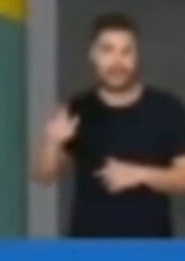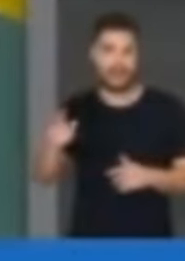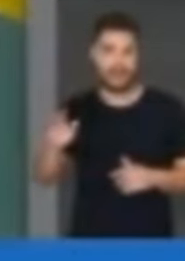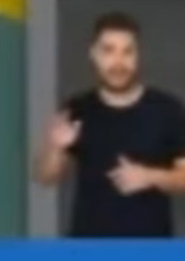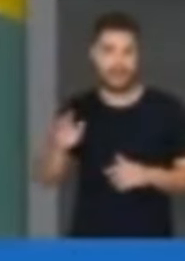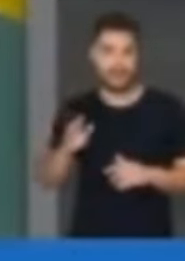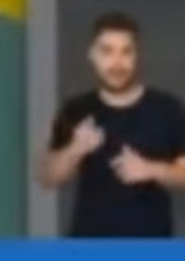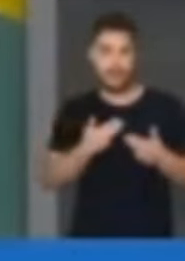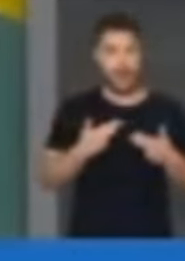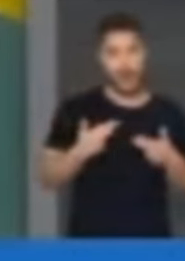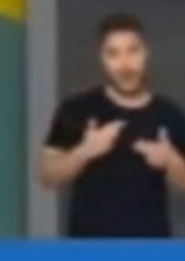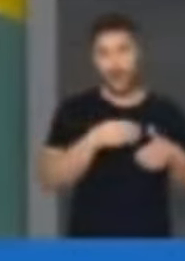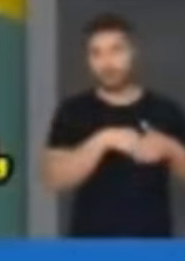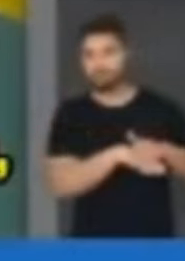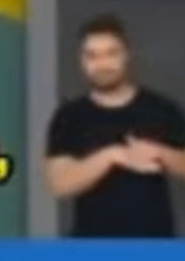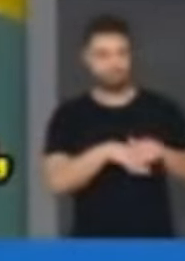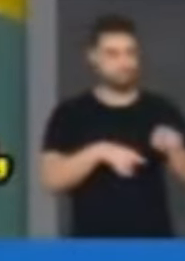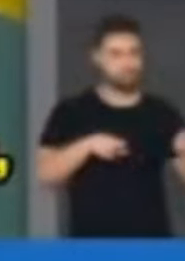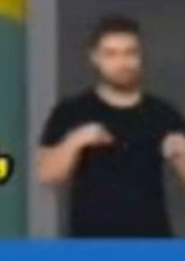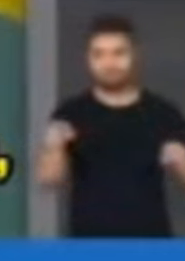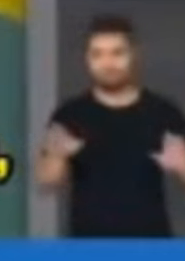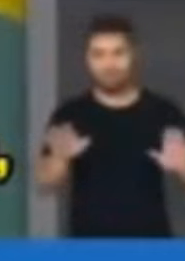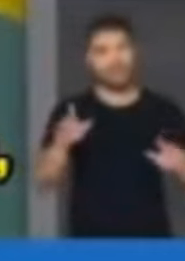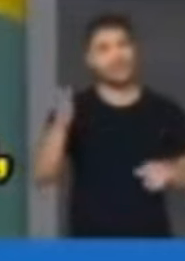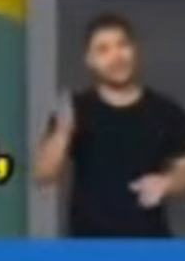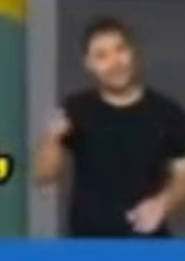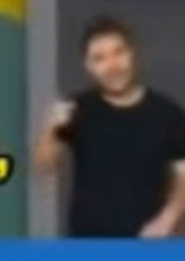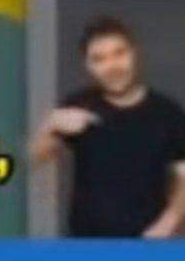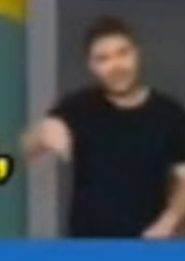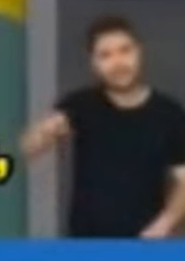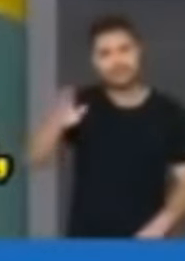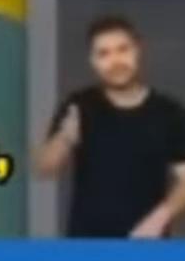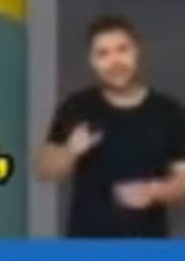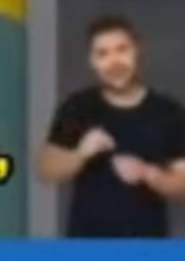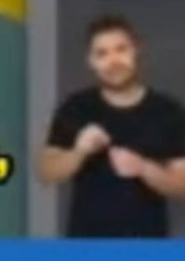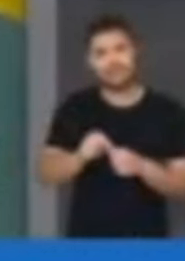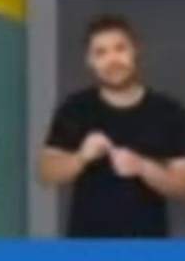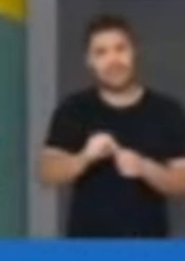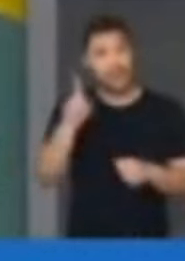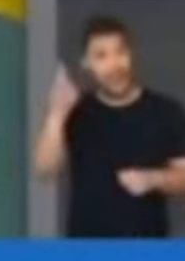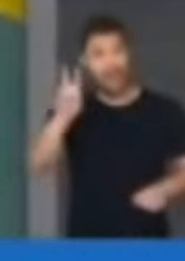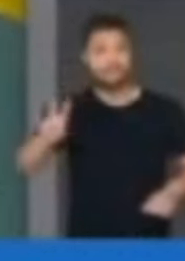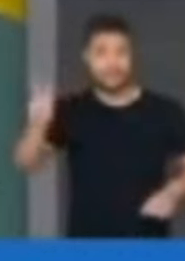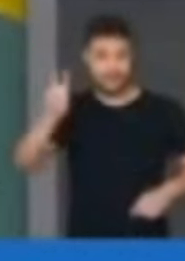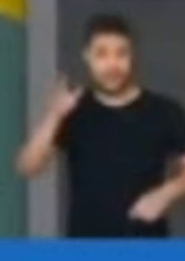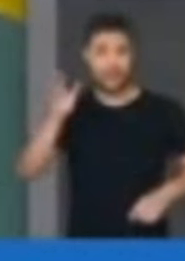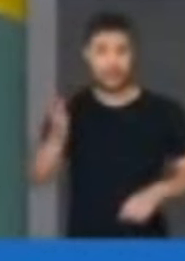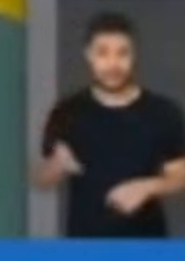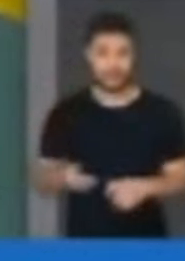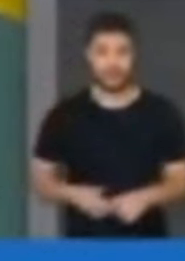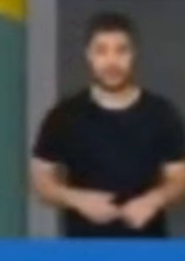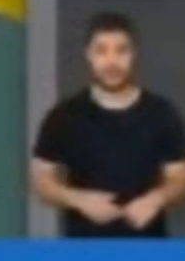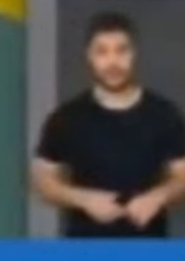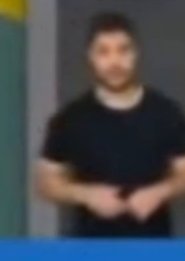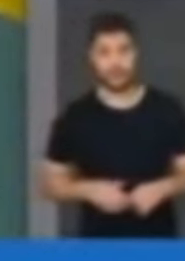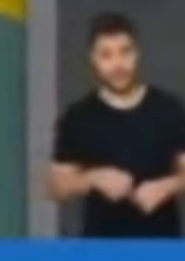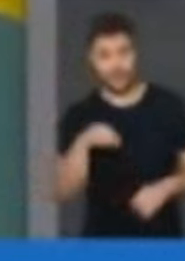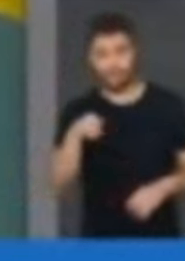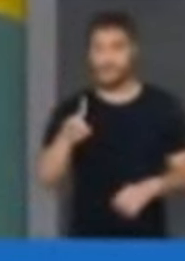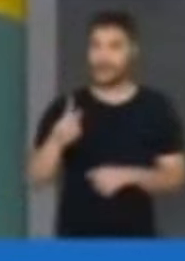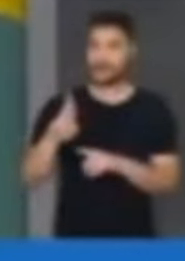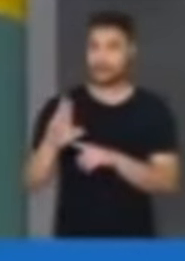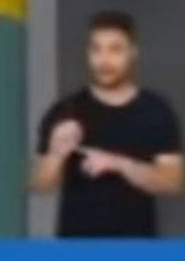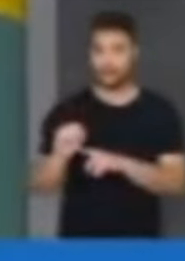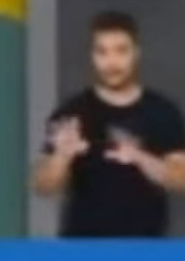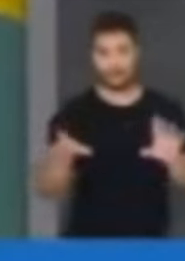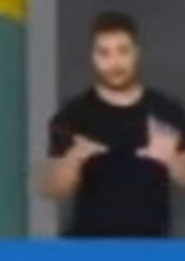um negocinho aqui, acolá. Eles já fizeram isso com a narcoditadura venezuelana. Vinculou Maduro ao